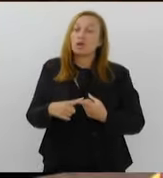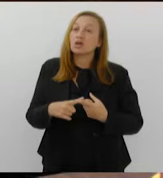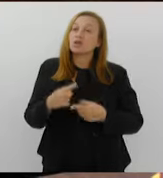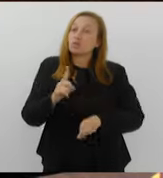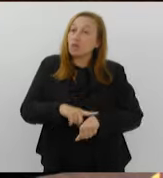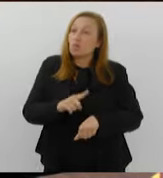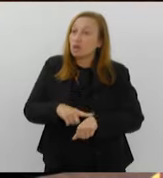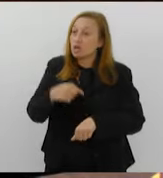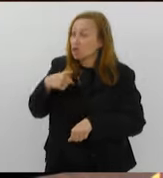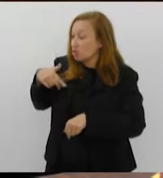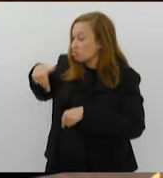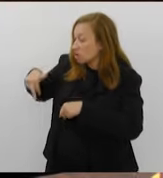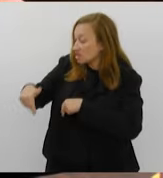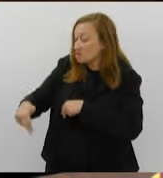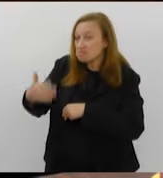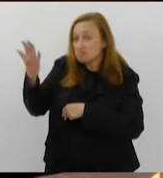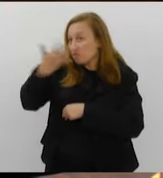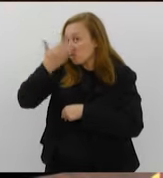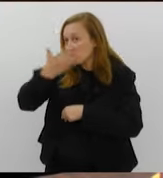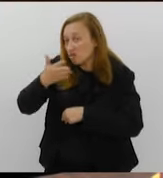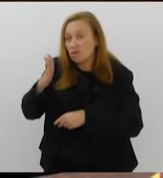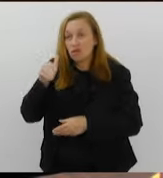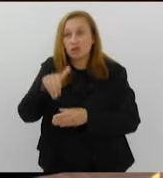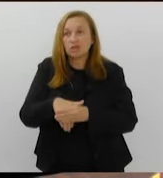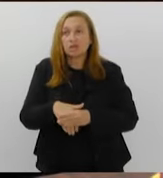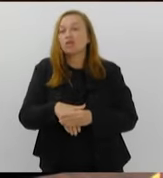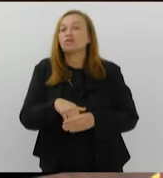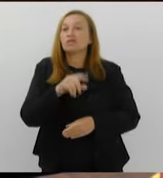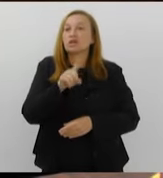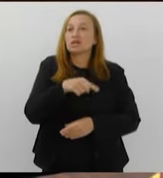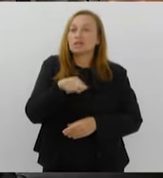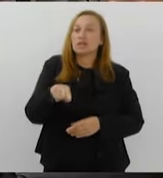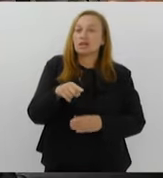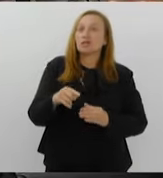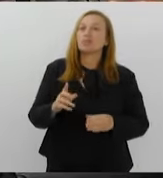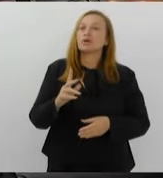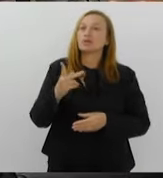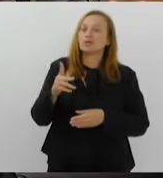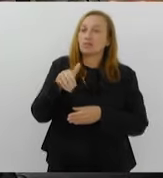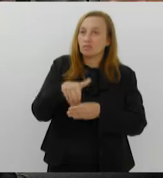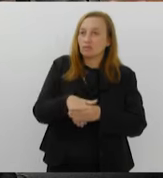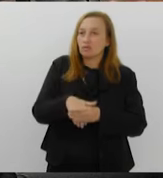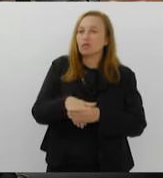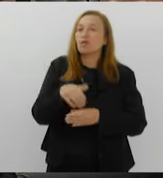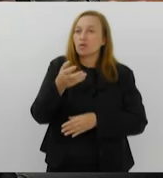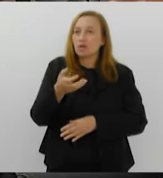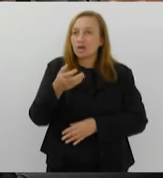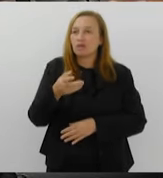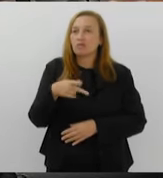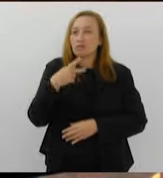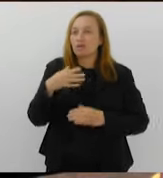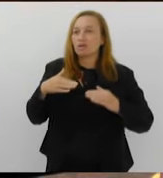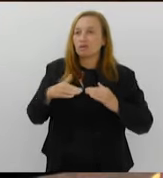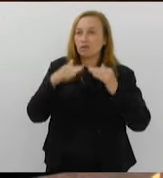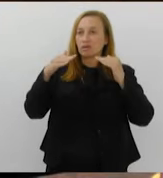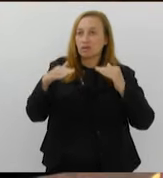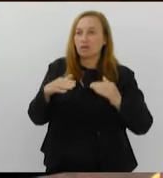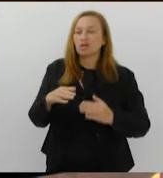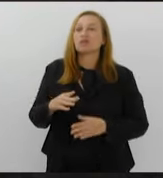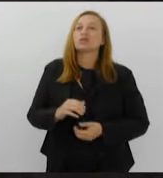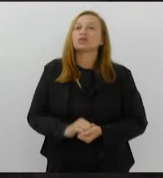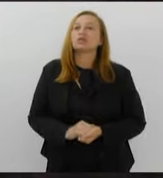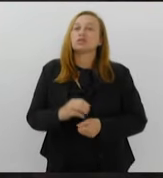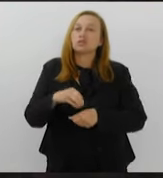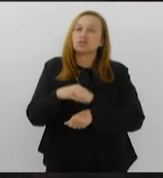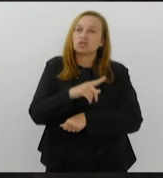desci, não vi votar. Então, foram rejeitados, mas o voto de Vossa Excelência. Eu quero assinalar a favorável aos